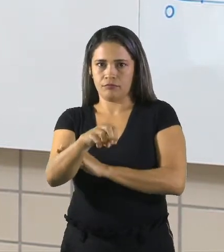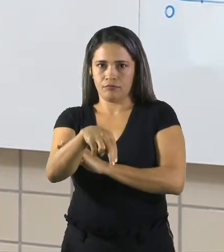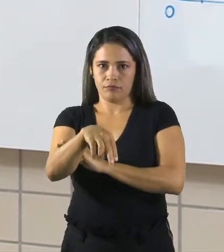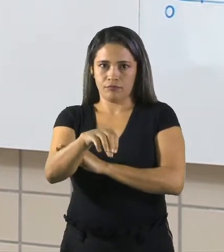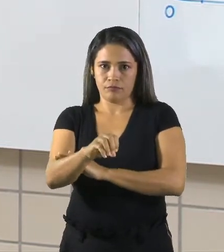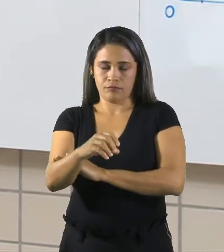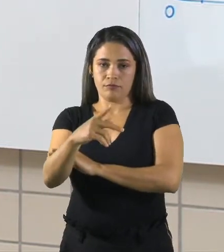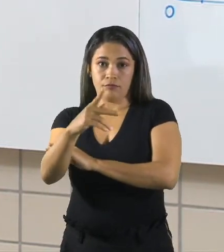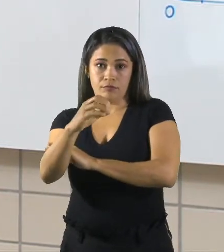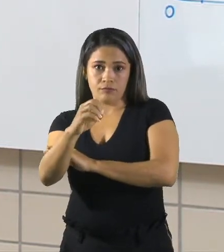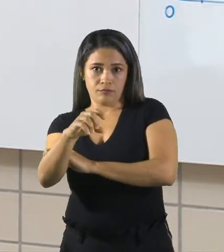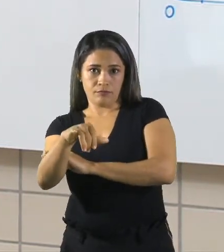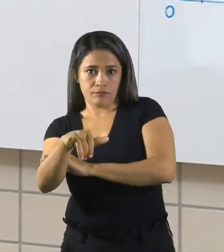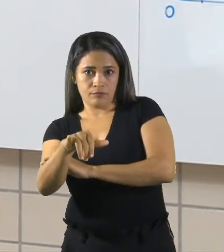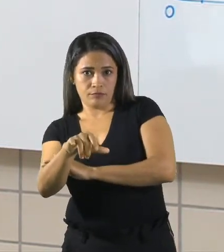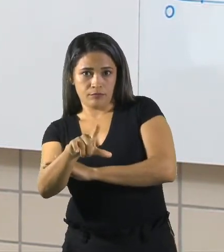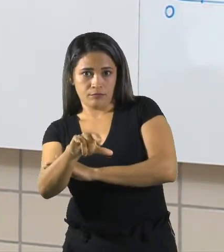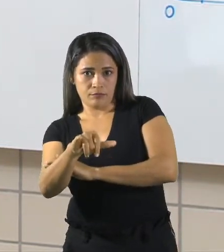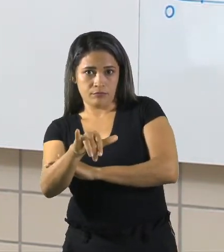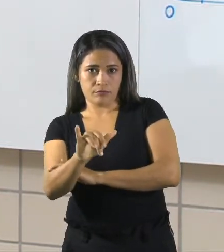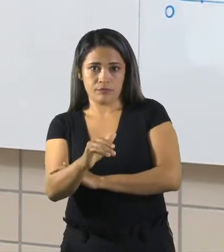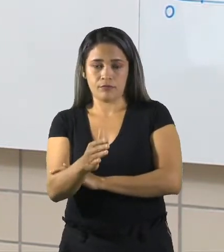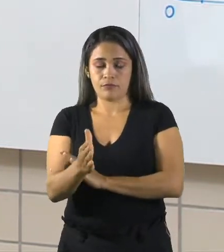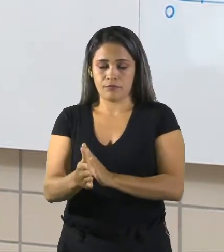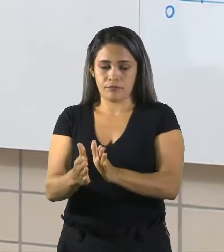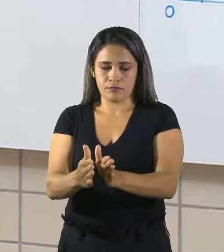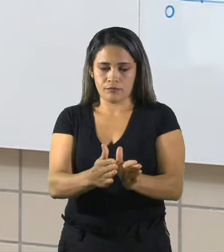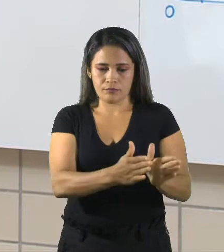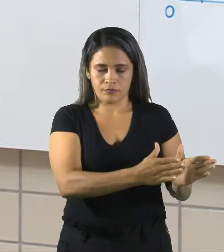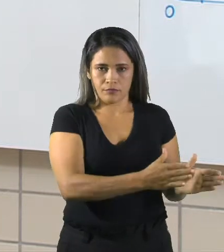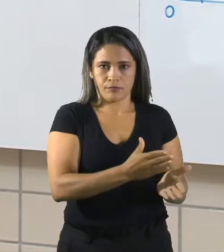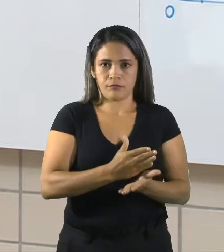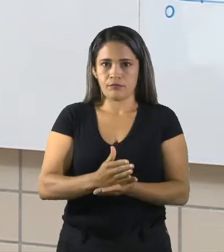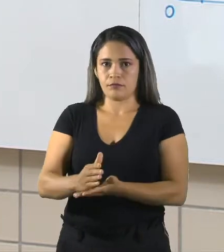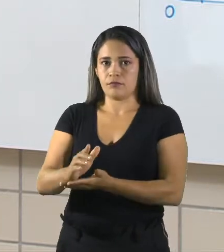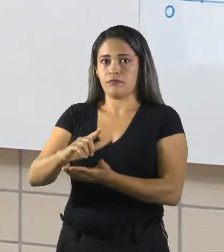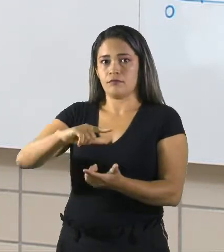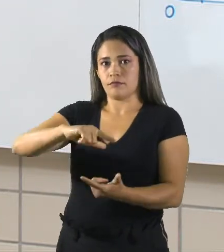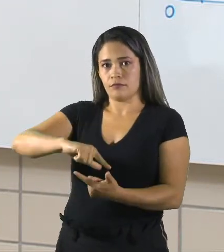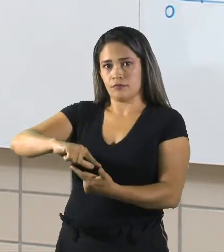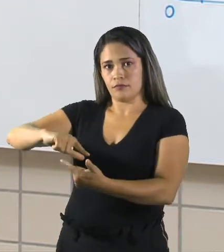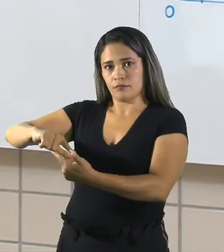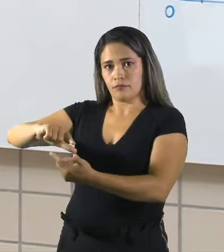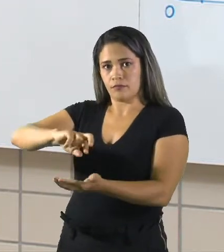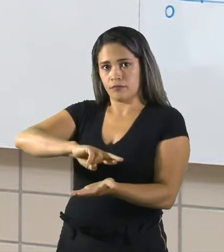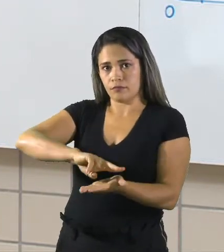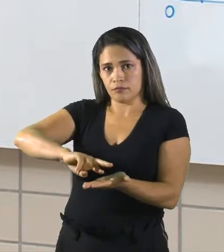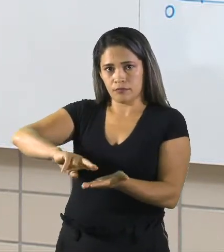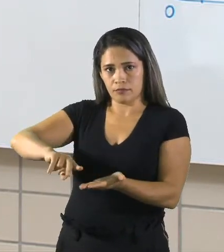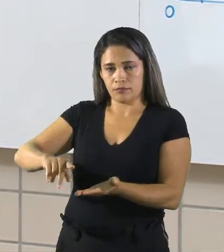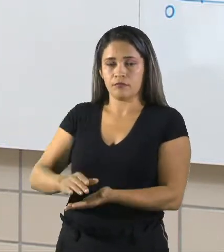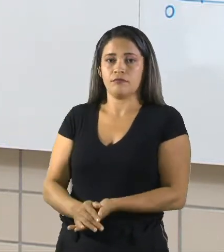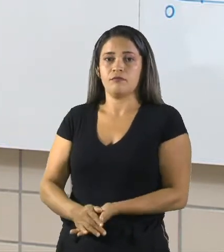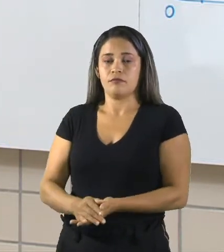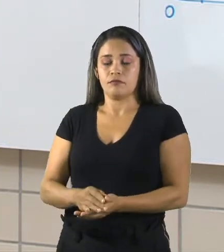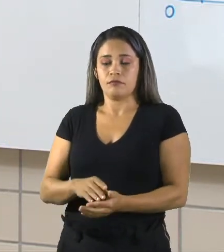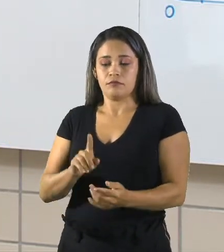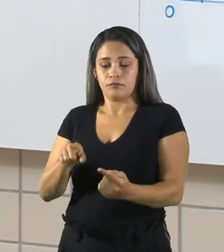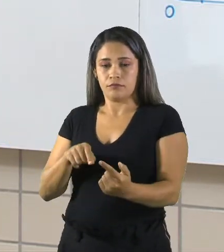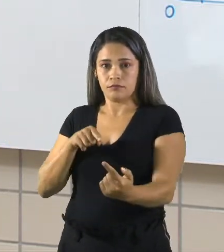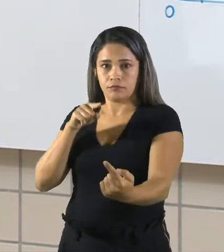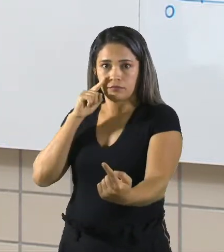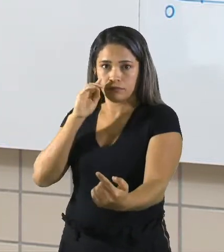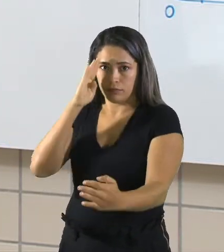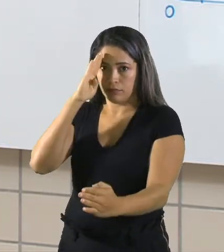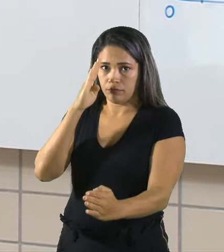vai deixar para trás e vamos começar a falar de geometria, especificamente sobre os ângulos. E eu espero que vocês